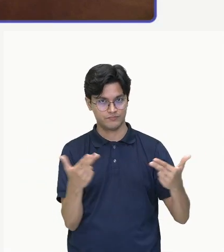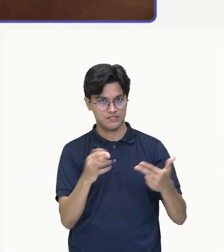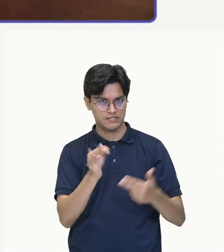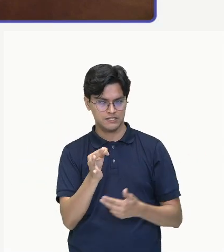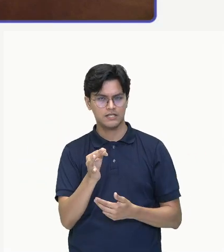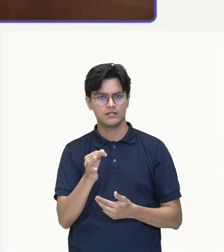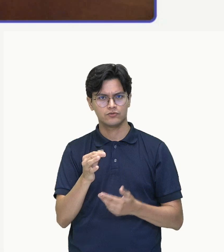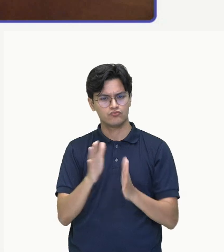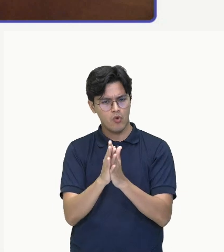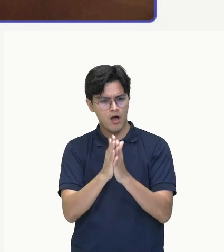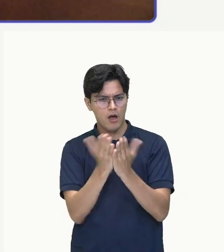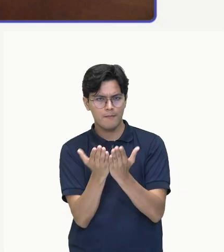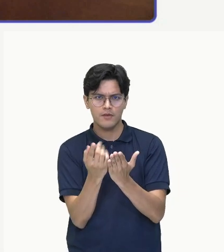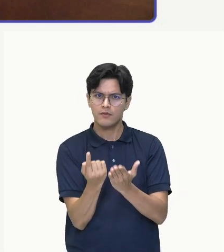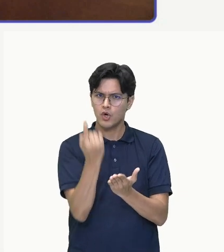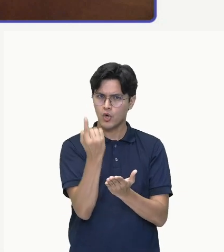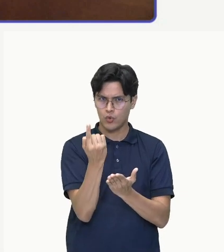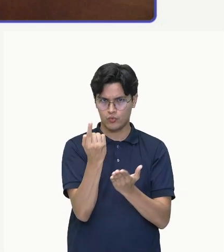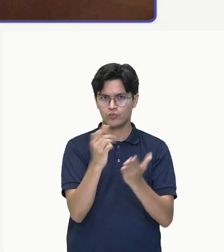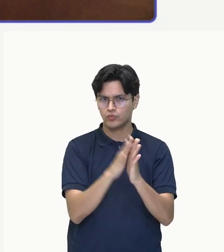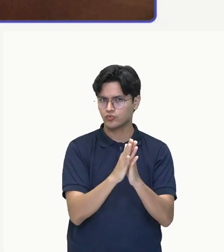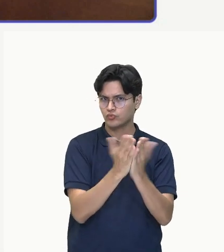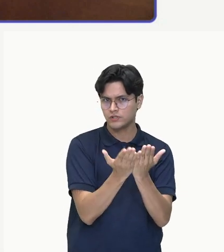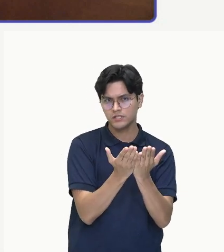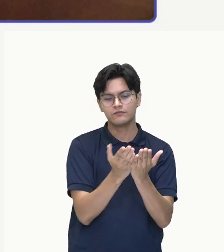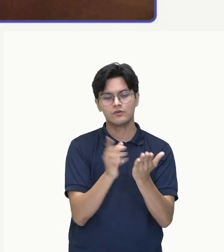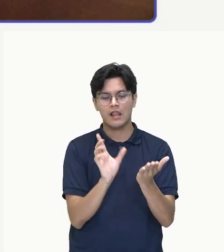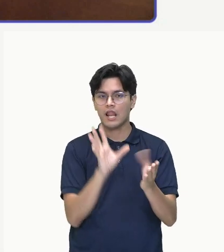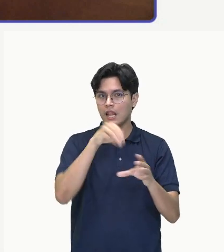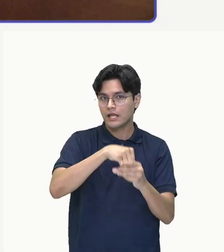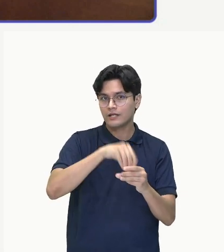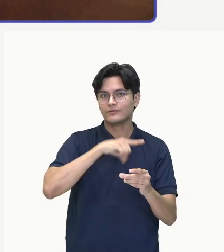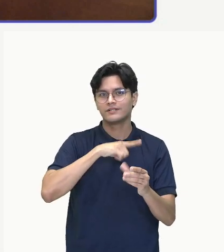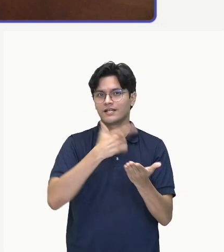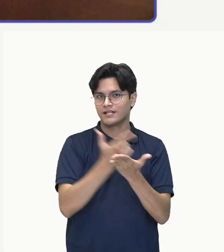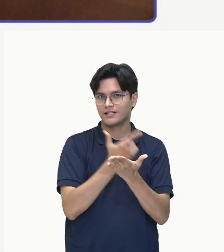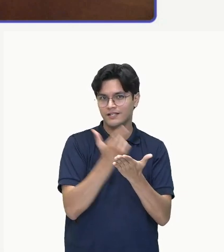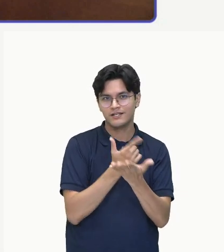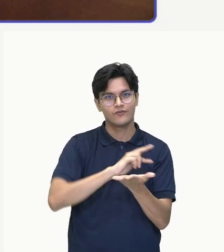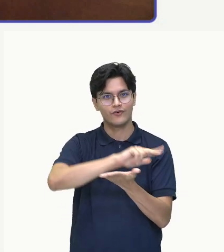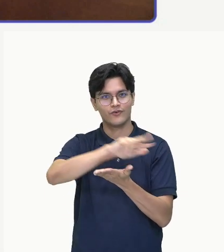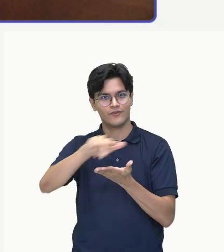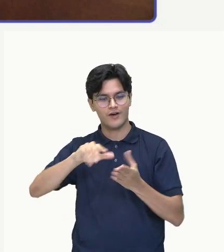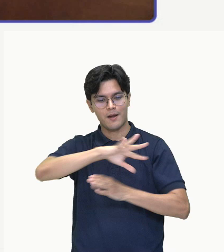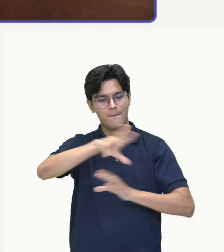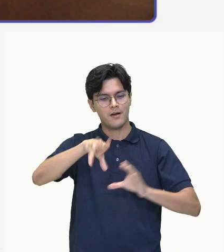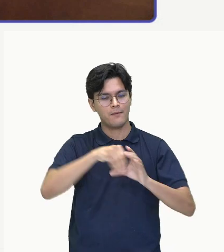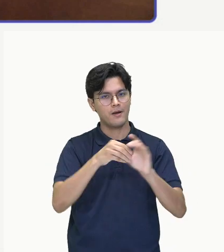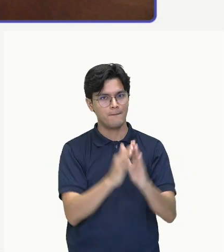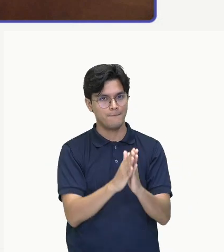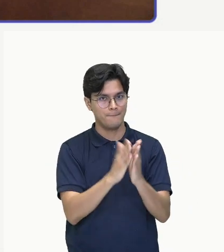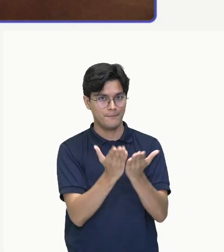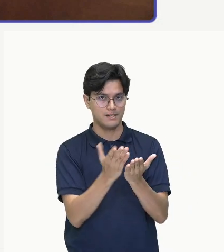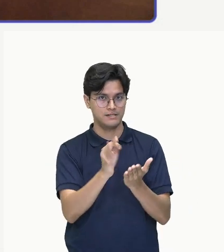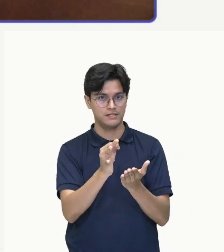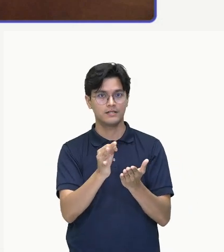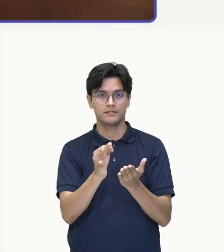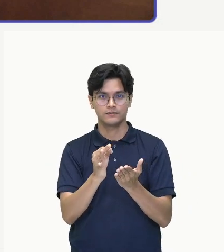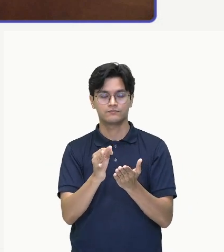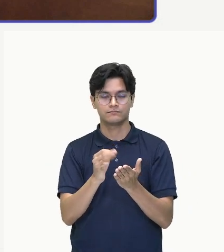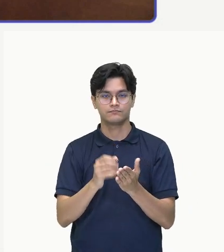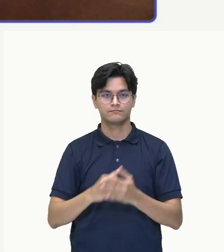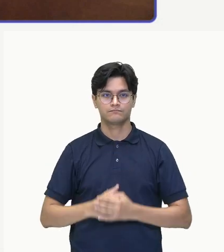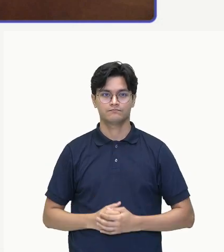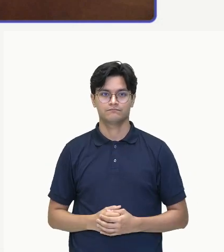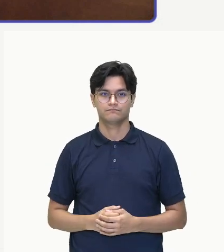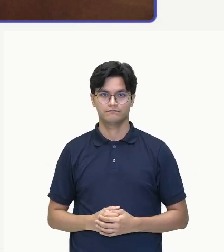composta de um livro, e sim de vários livros que compõem essa grande biblioteca, ok? E aqui